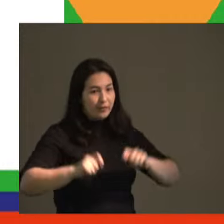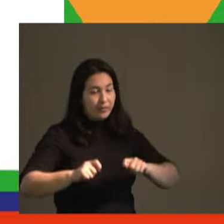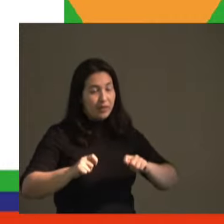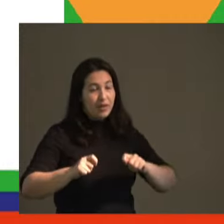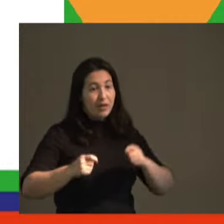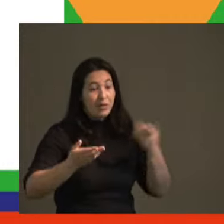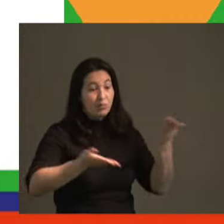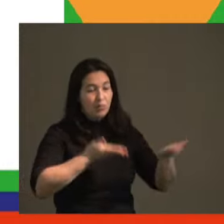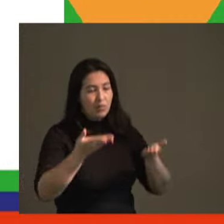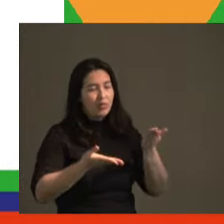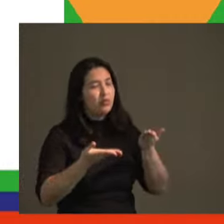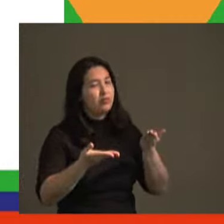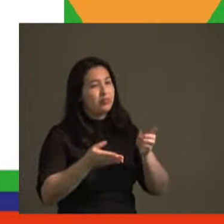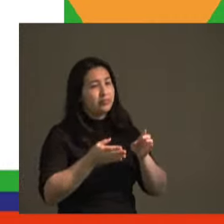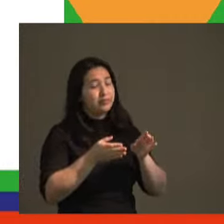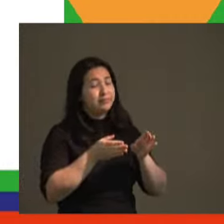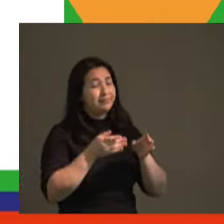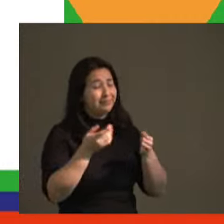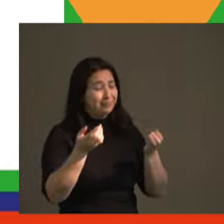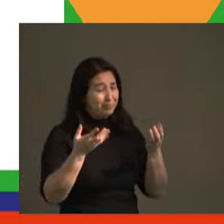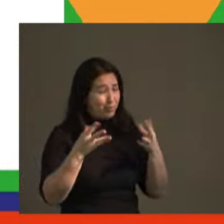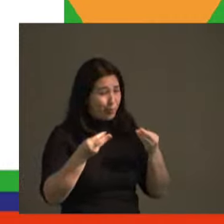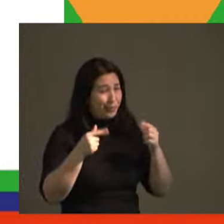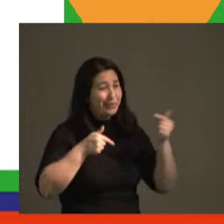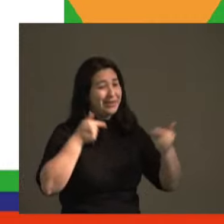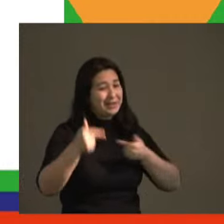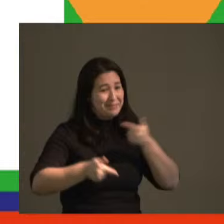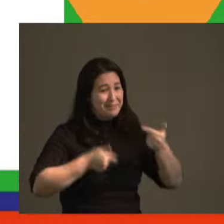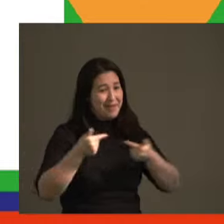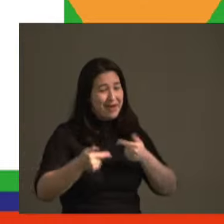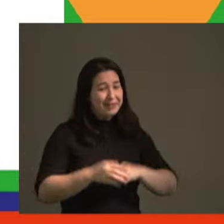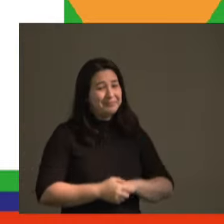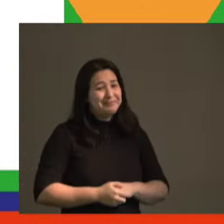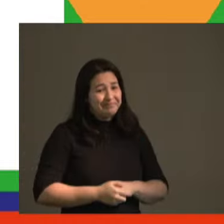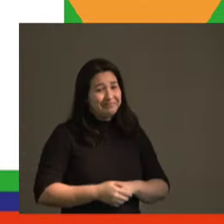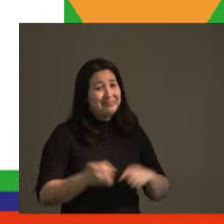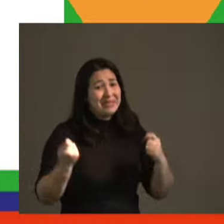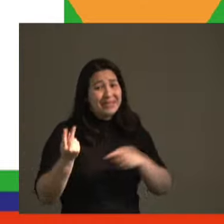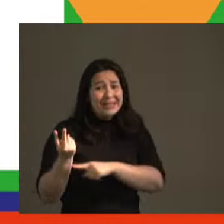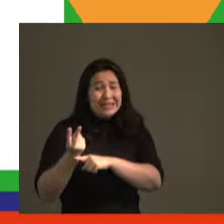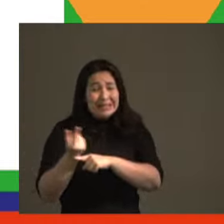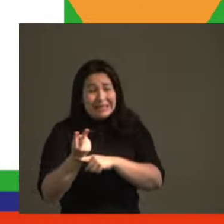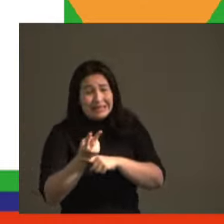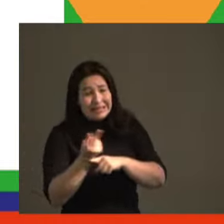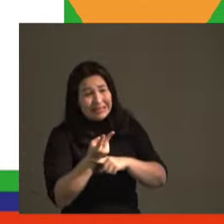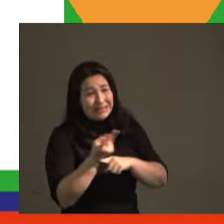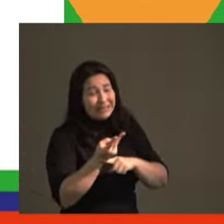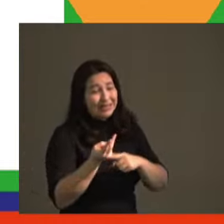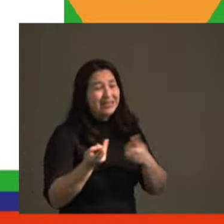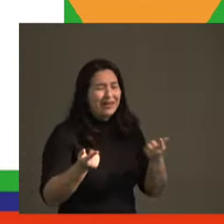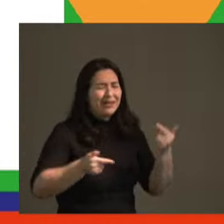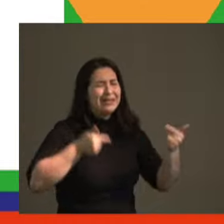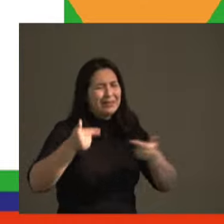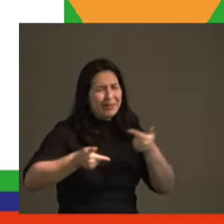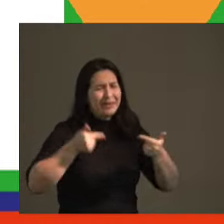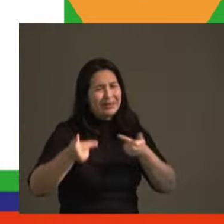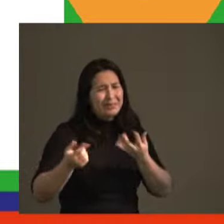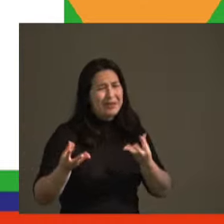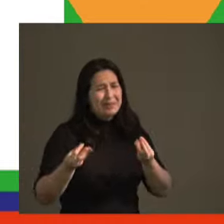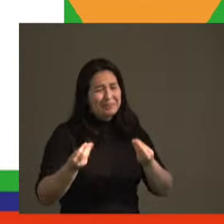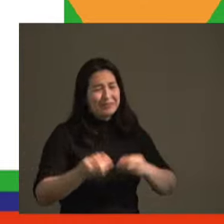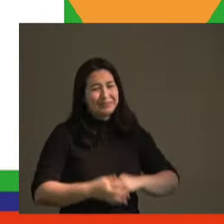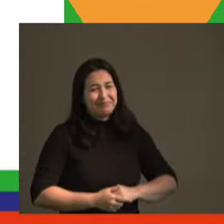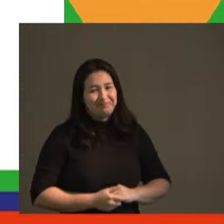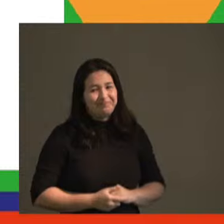seguram, que vem muito trabalho por aí, né? Então, muita busca ativa. Assistente social quase não trabalha, né?